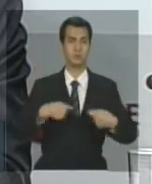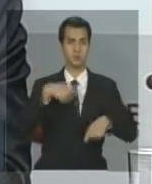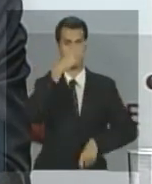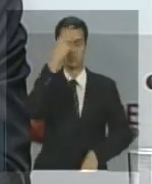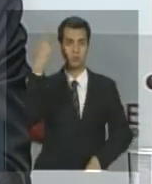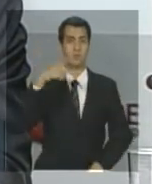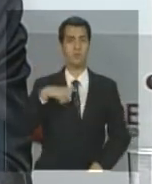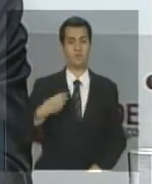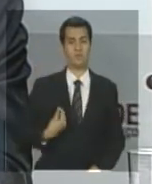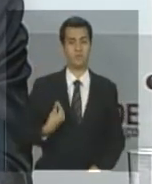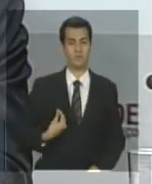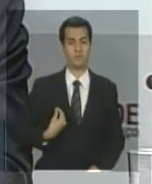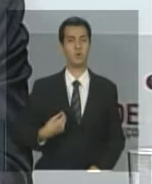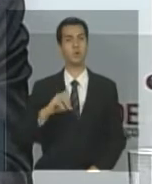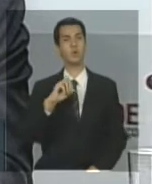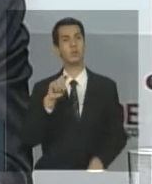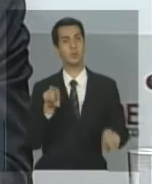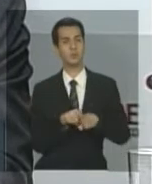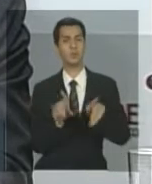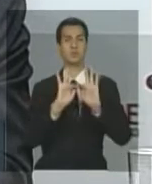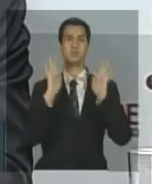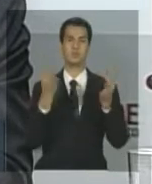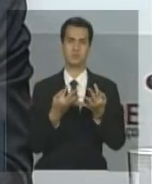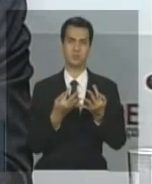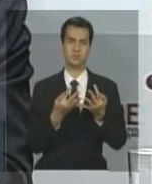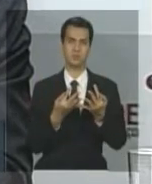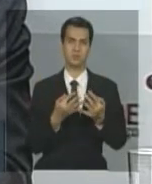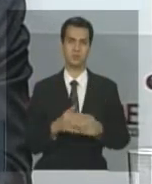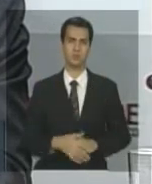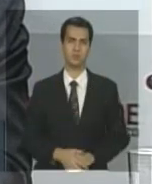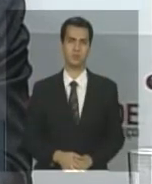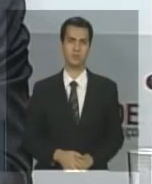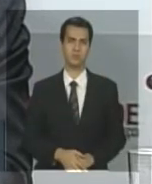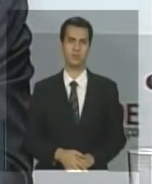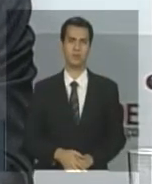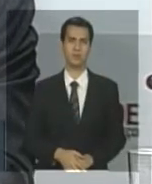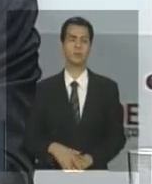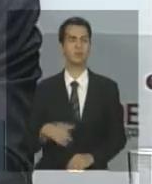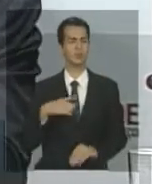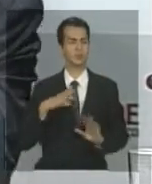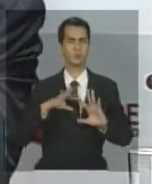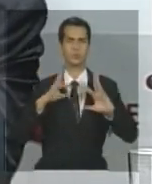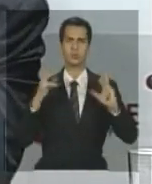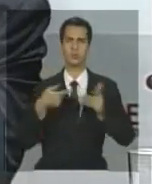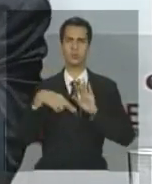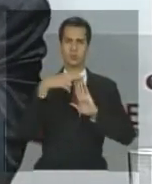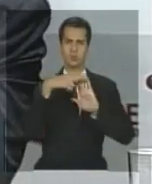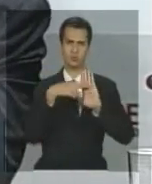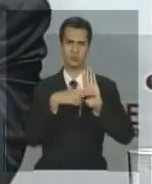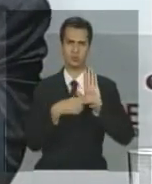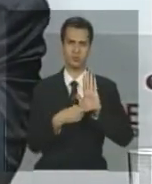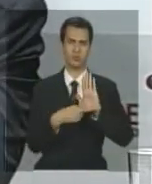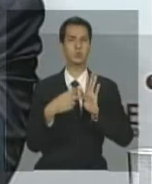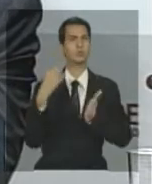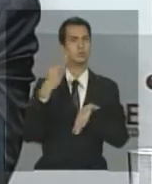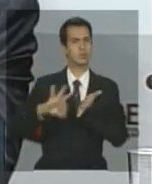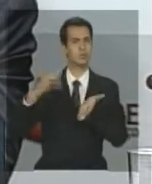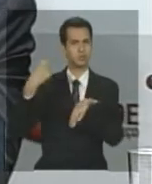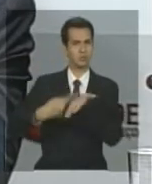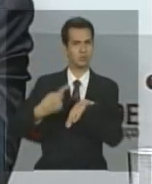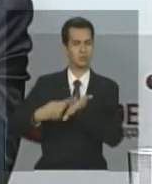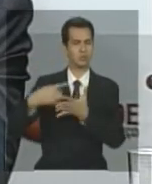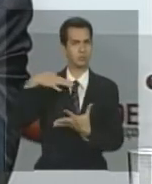vivo e com grau de parentesco, seguindo todas as recomendações em relação aos tratados